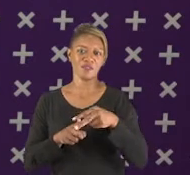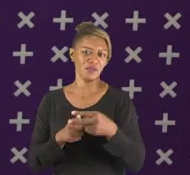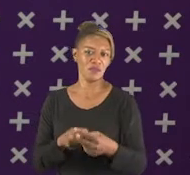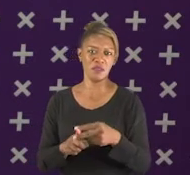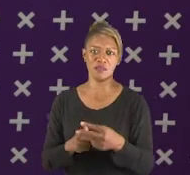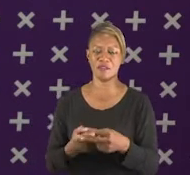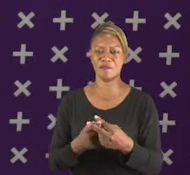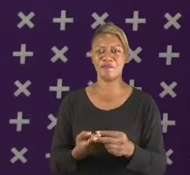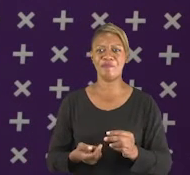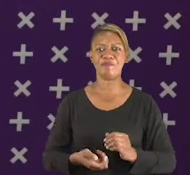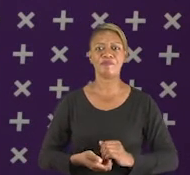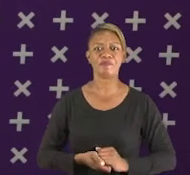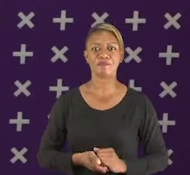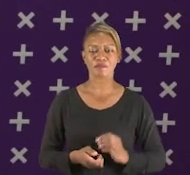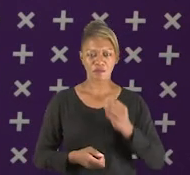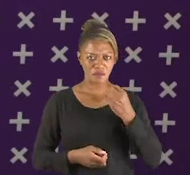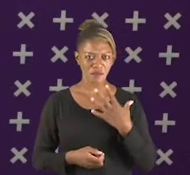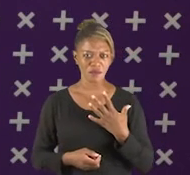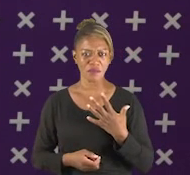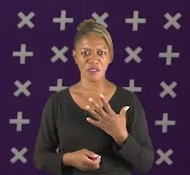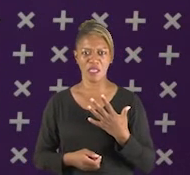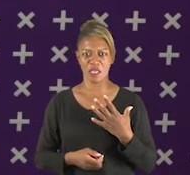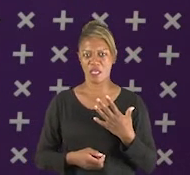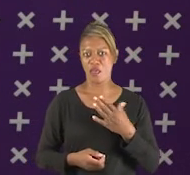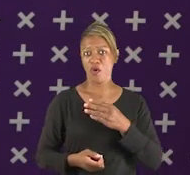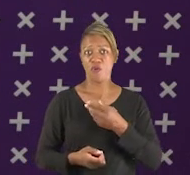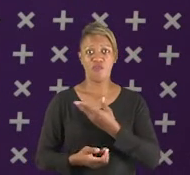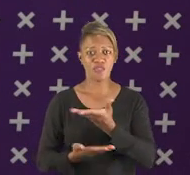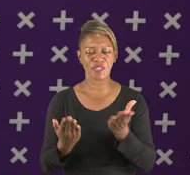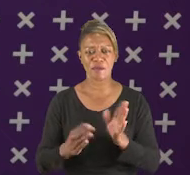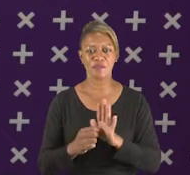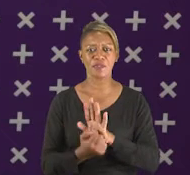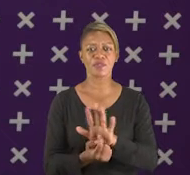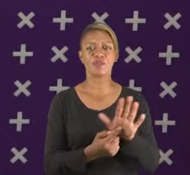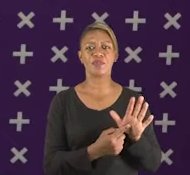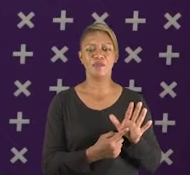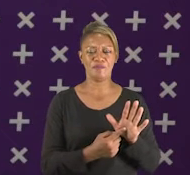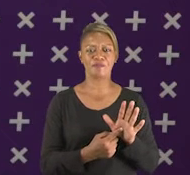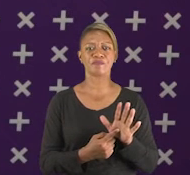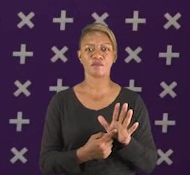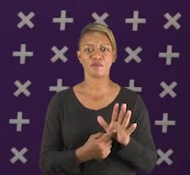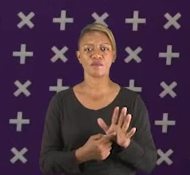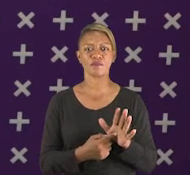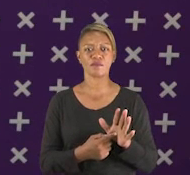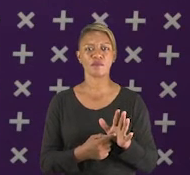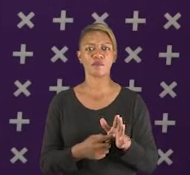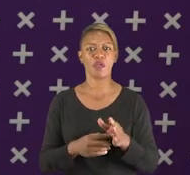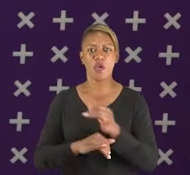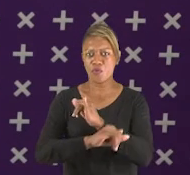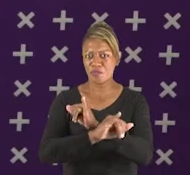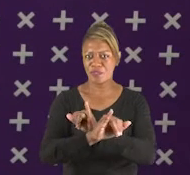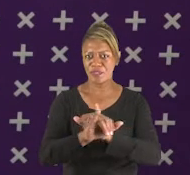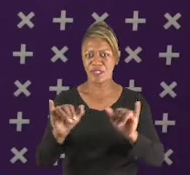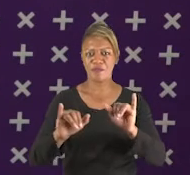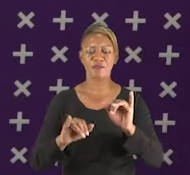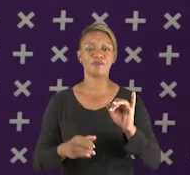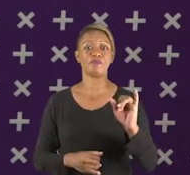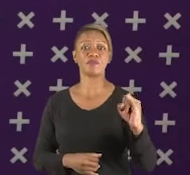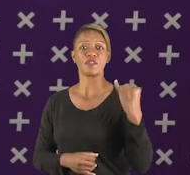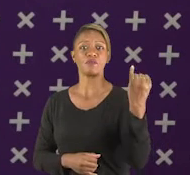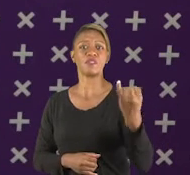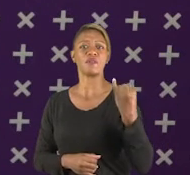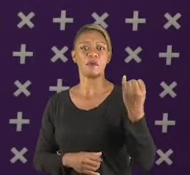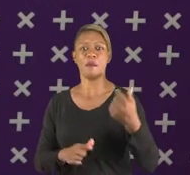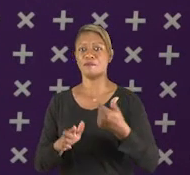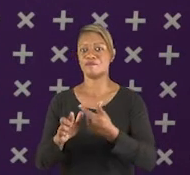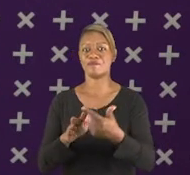melhores bem Você acertou um dado interessante de status que não vão adiante talvez que não coloquem de fato o foco